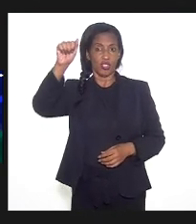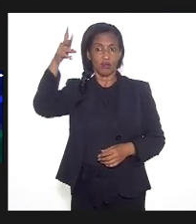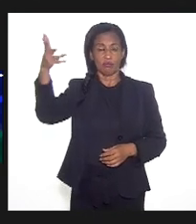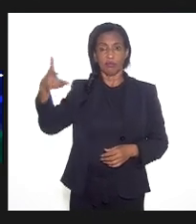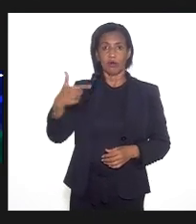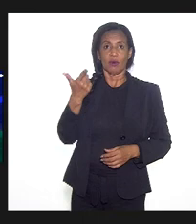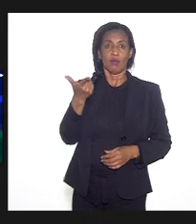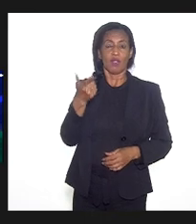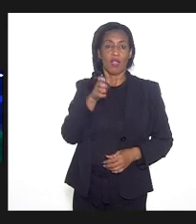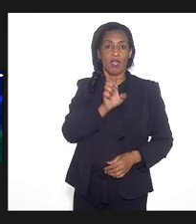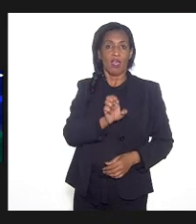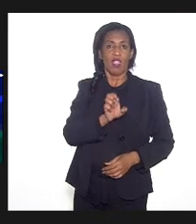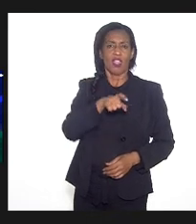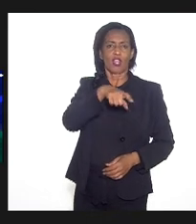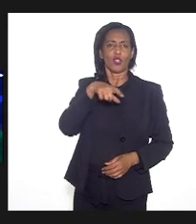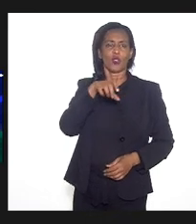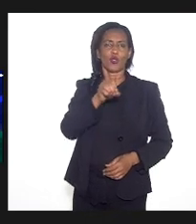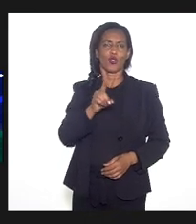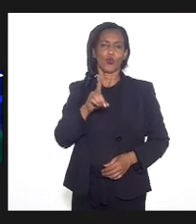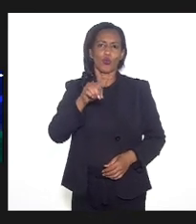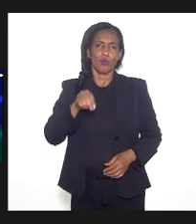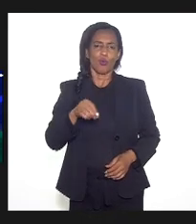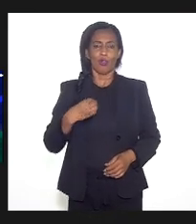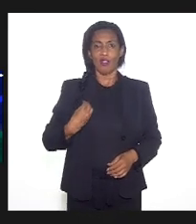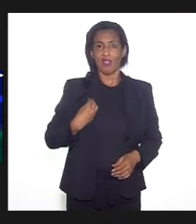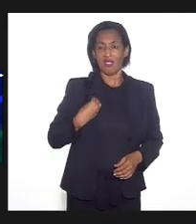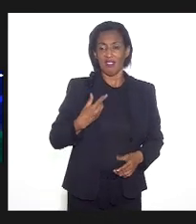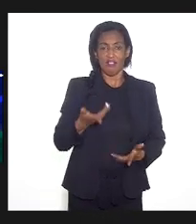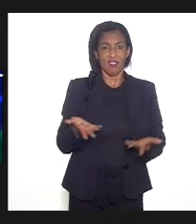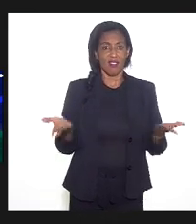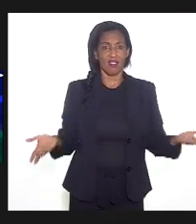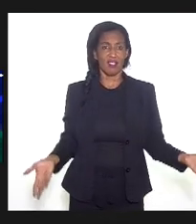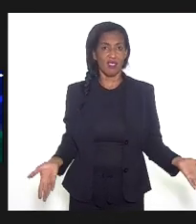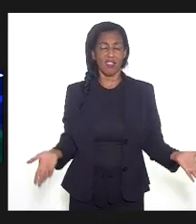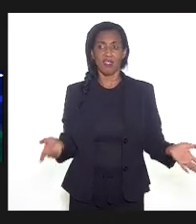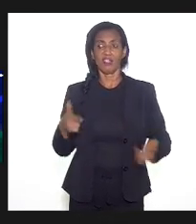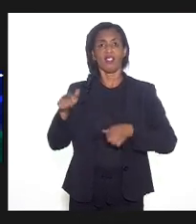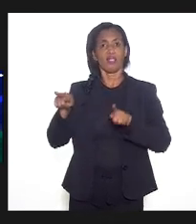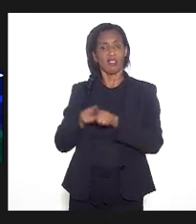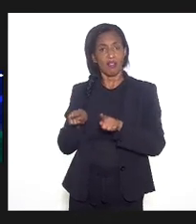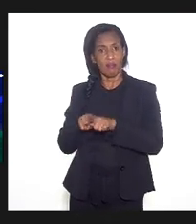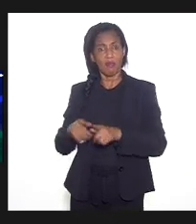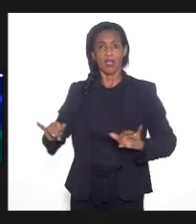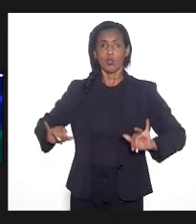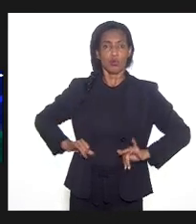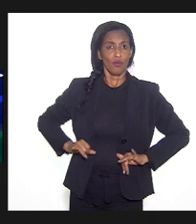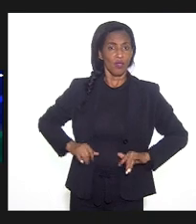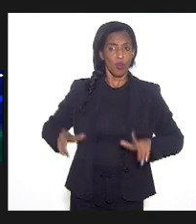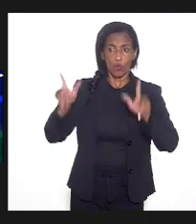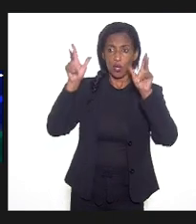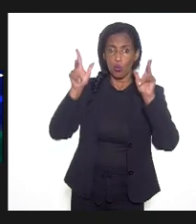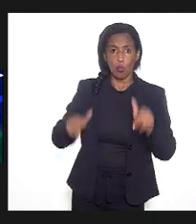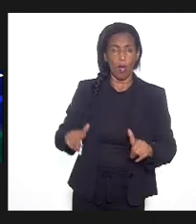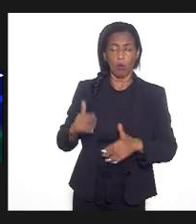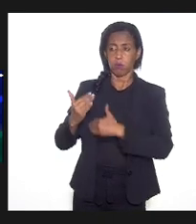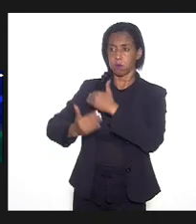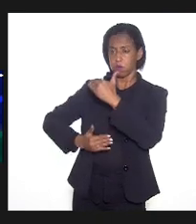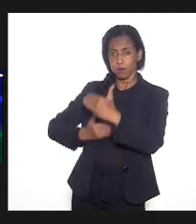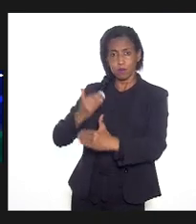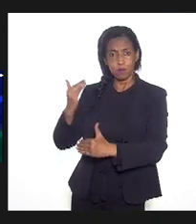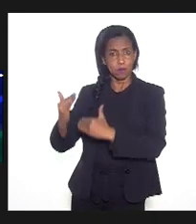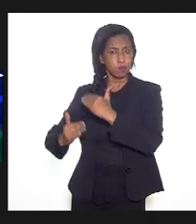fenômeno conhecido como êxodo rural, e fica ali marginalizado nas periferias, sofrendo o mesmo